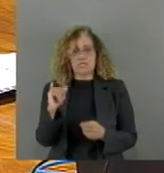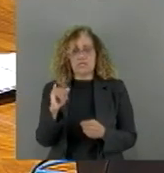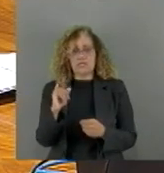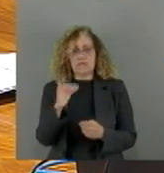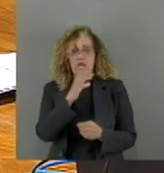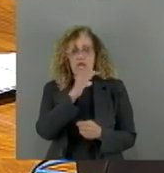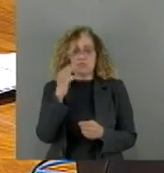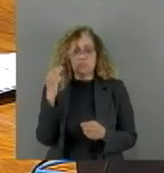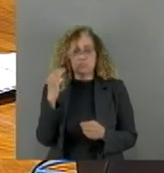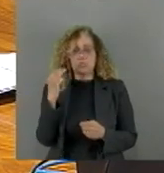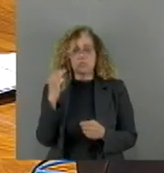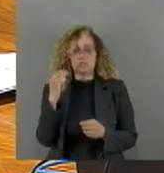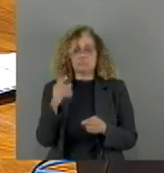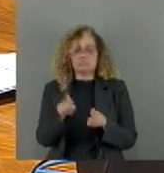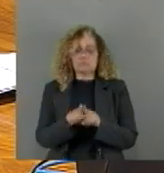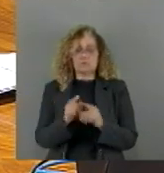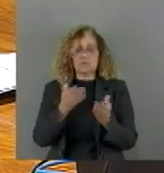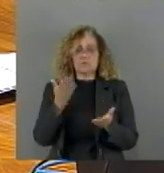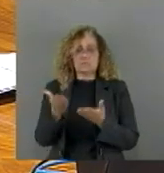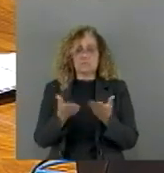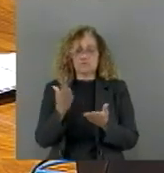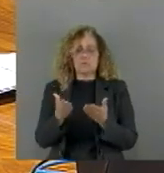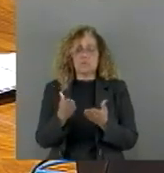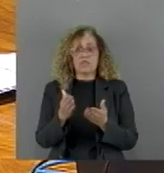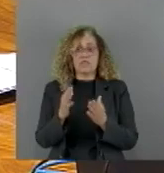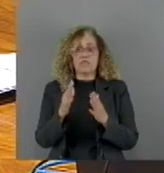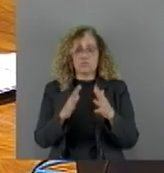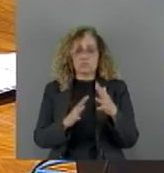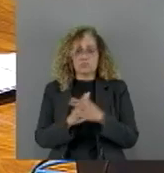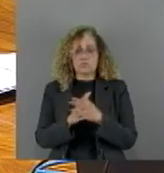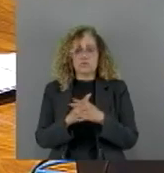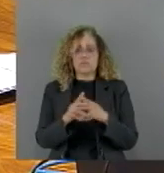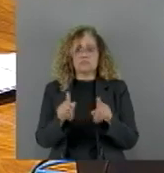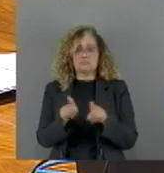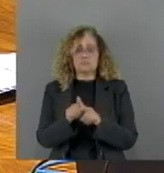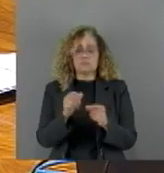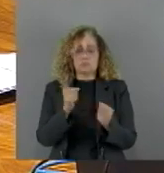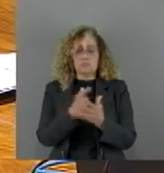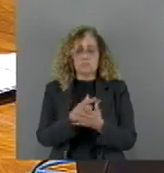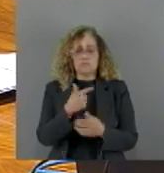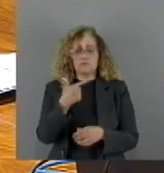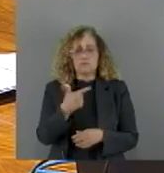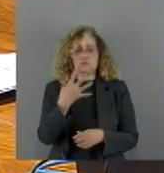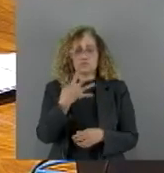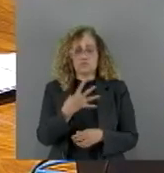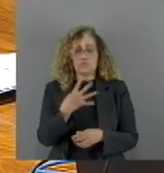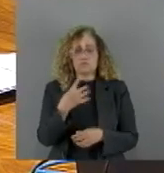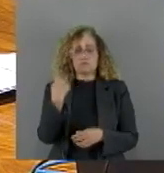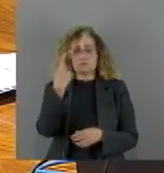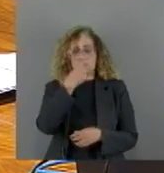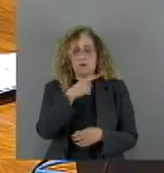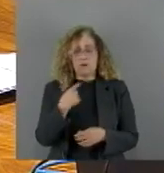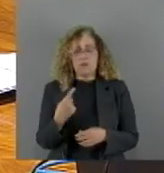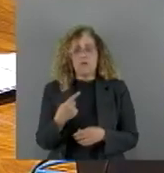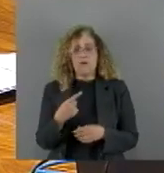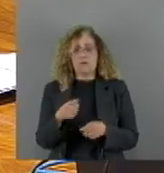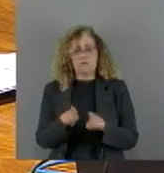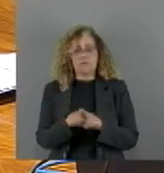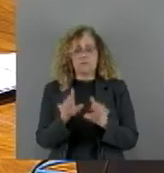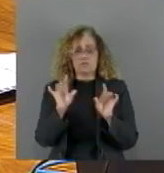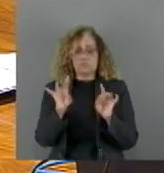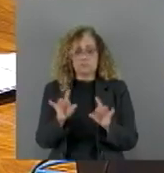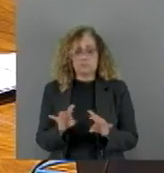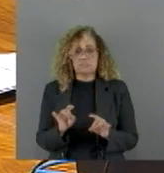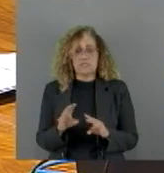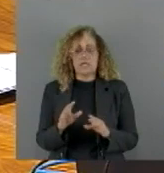adulto. Realiza atendimento de média complexidade, com pronto atendimento 24 horas, além de possuir as especialidades de clínica